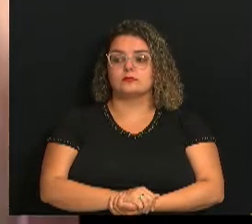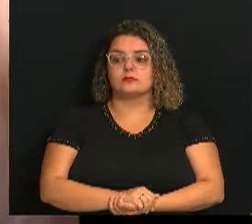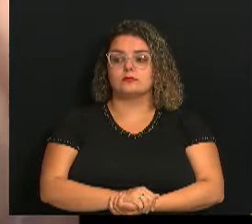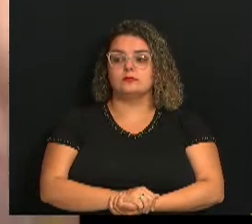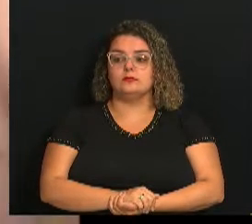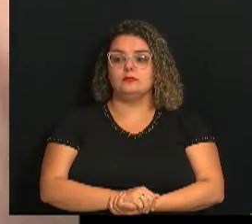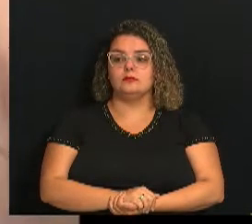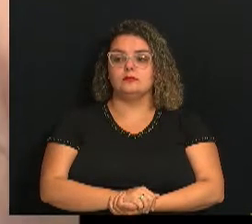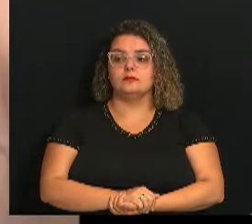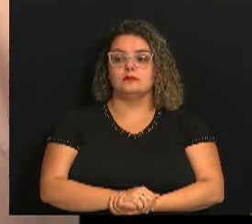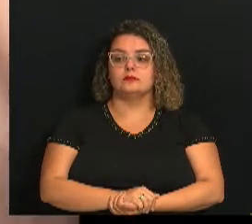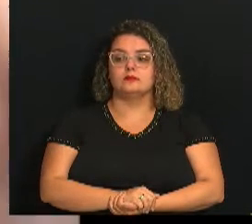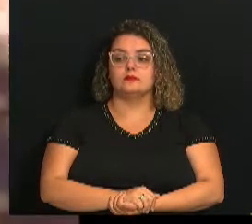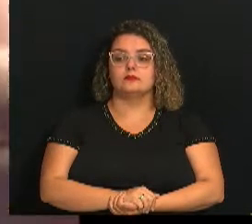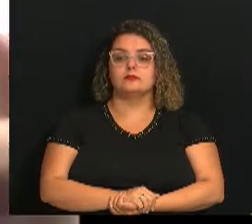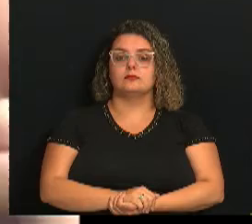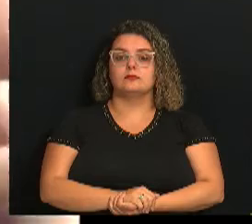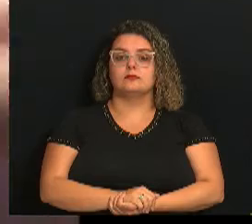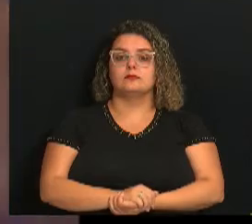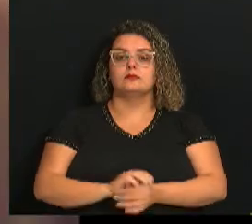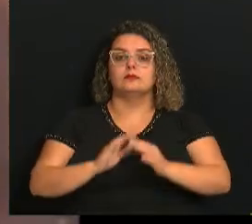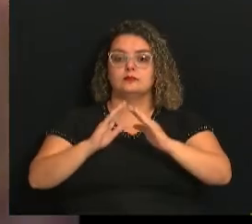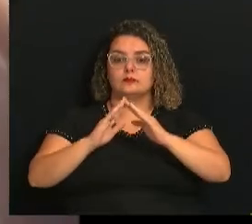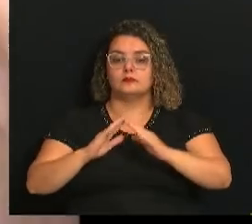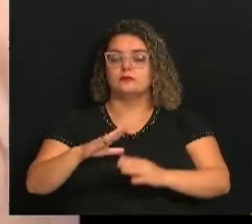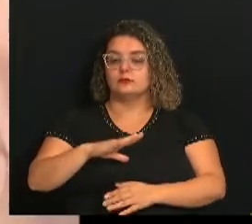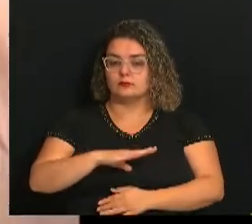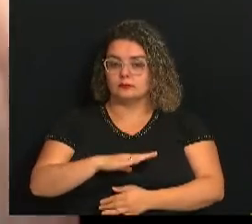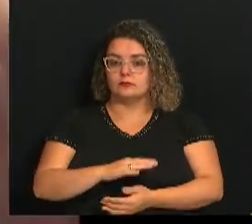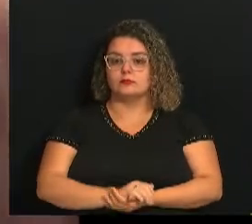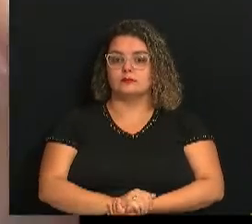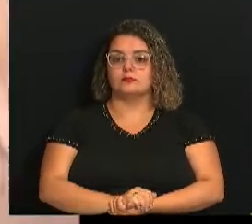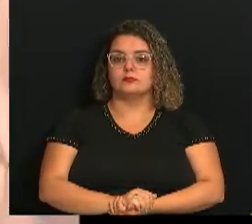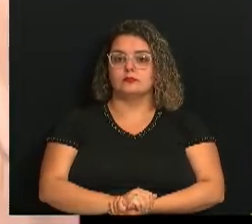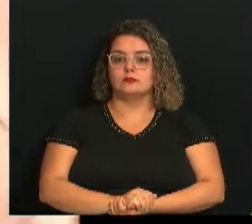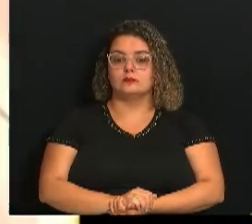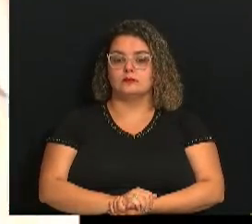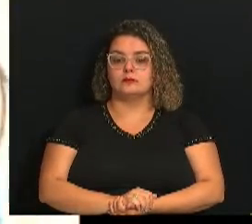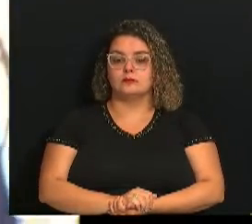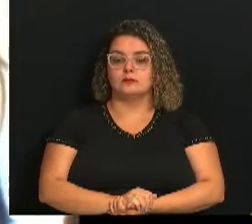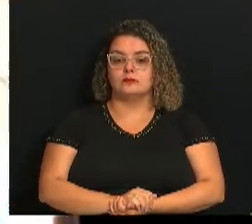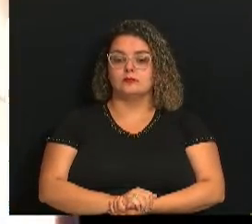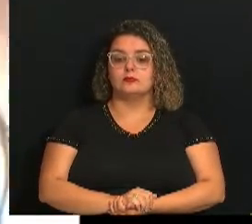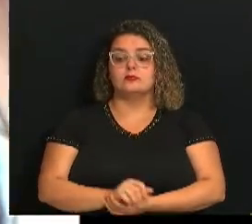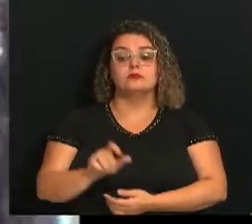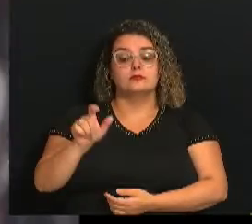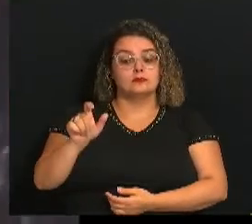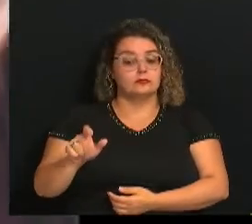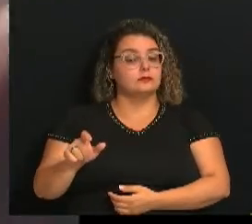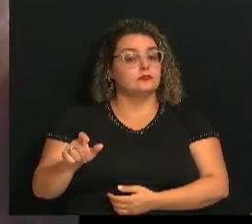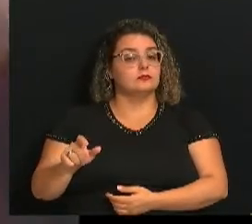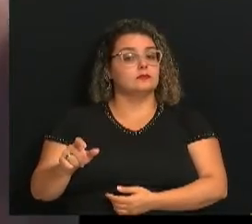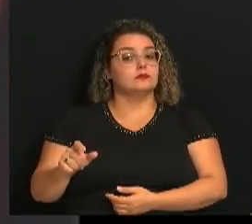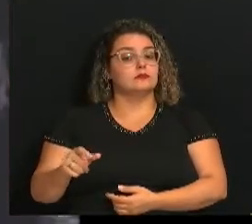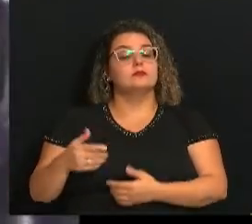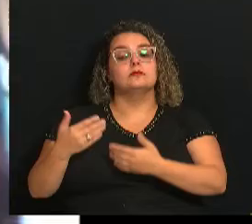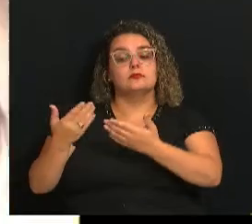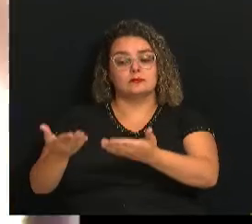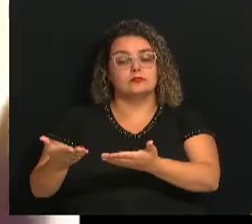o morador da cidade, o sujeito para quem e com quem as políticas públicas